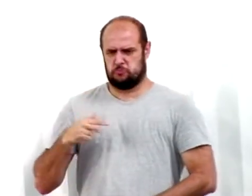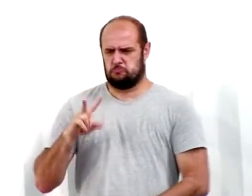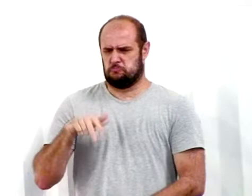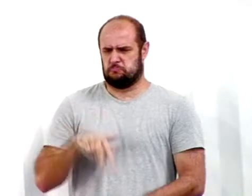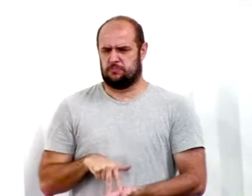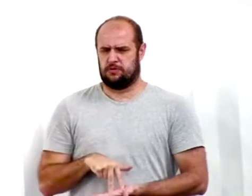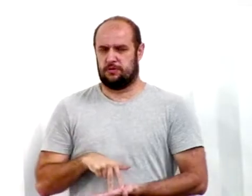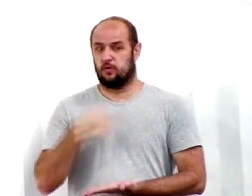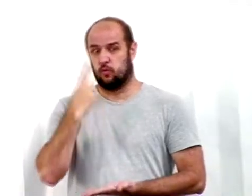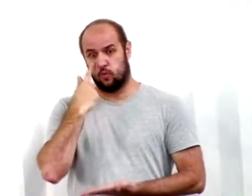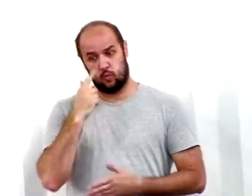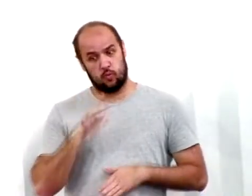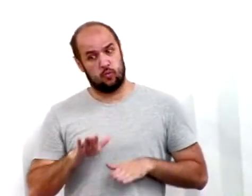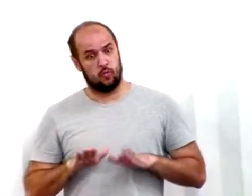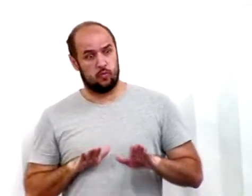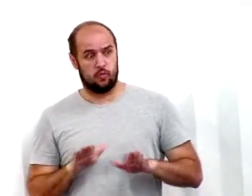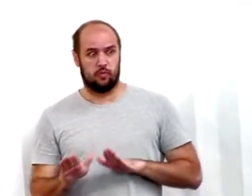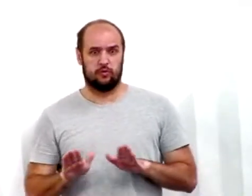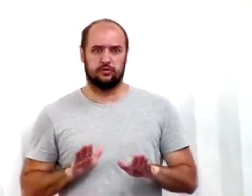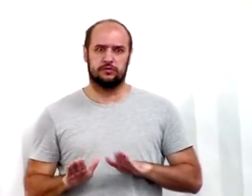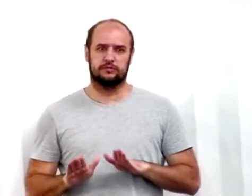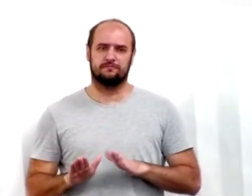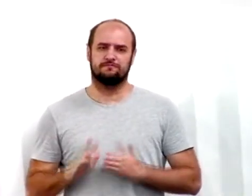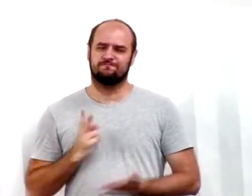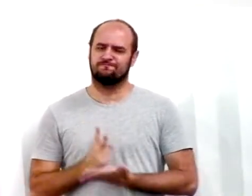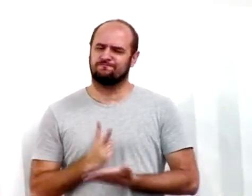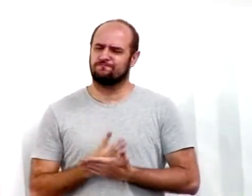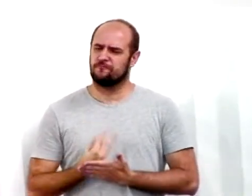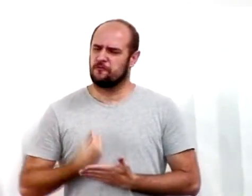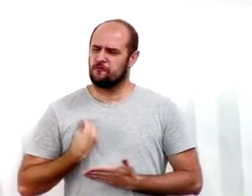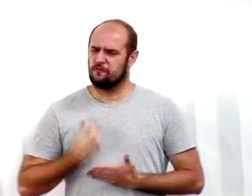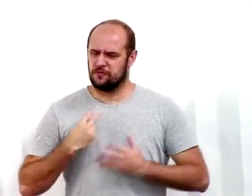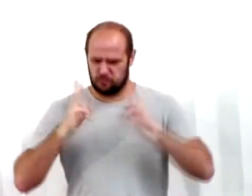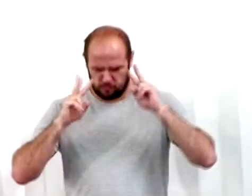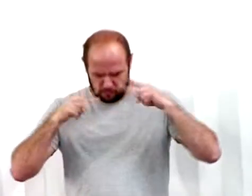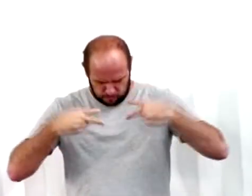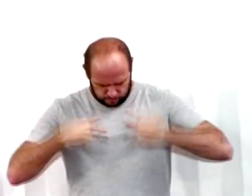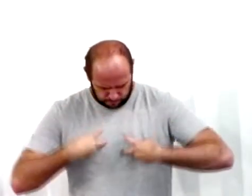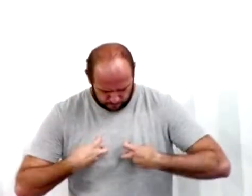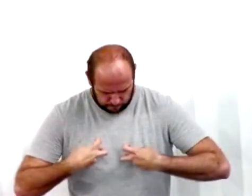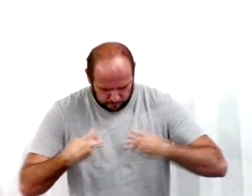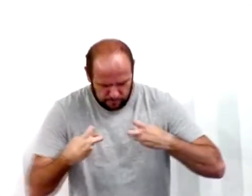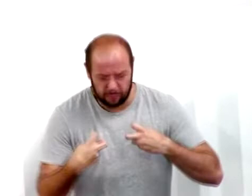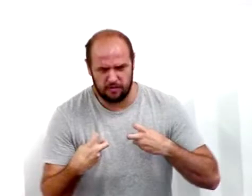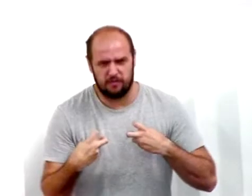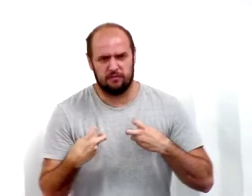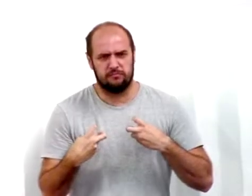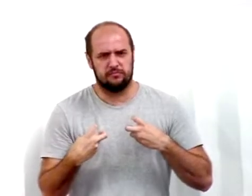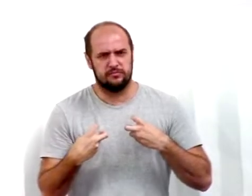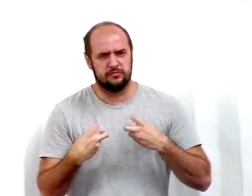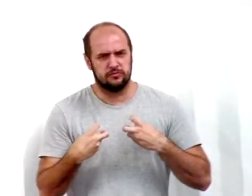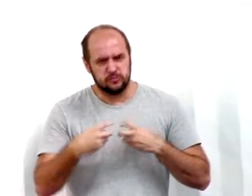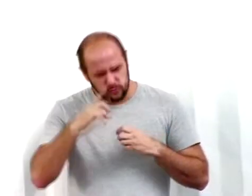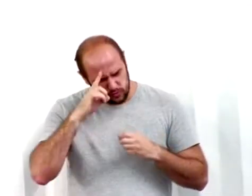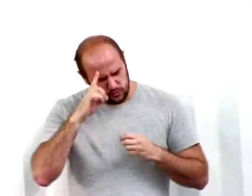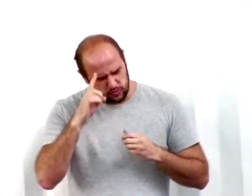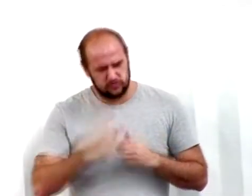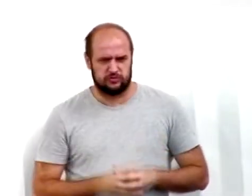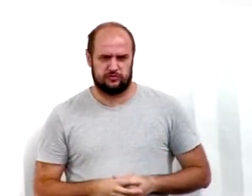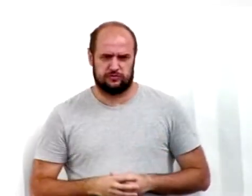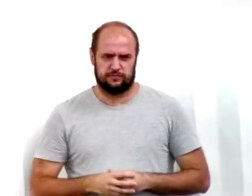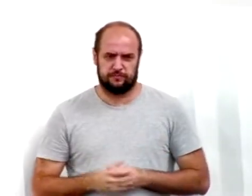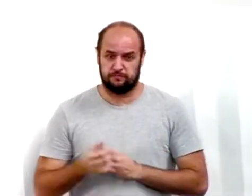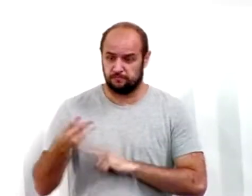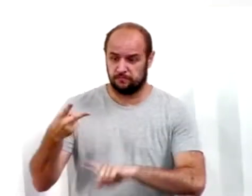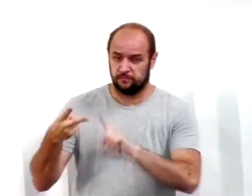cuide para que não caia. Cultivem uma vida de autoexame e autoconfrontação. Segunda coisa